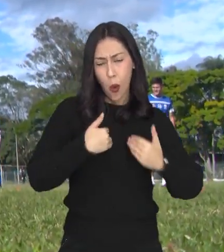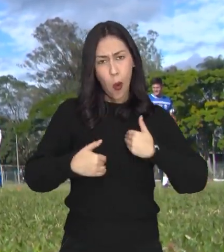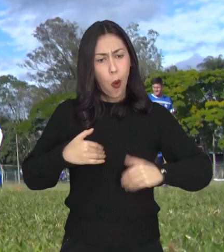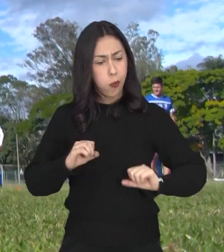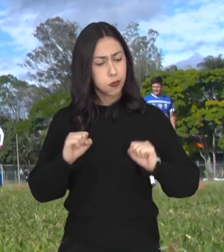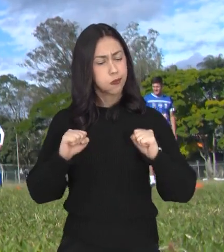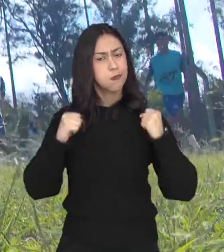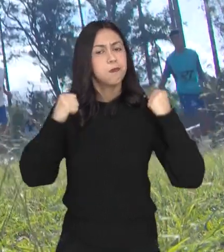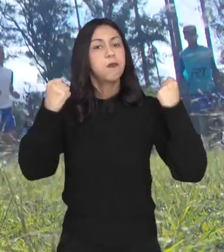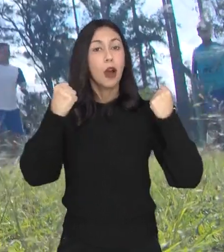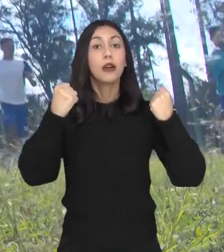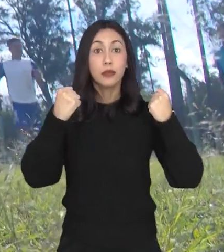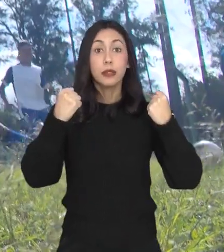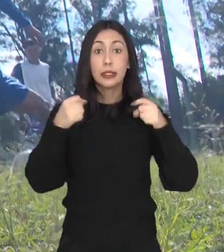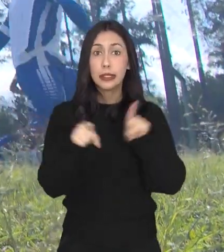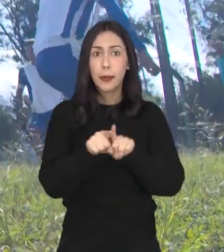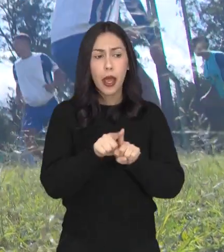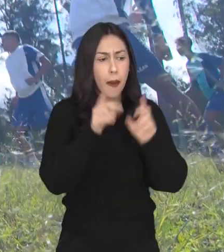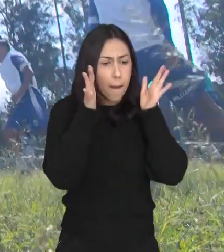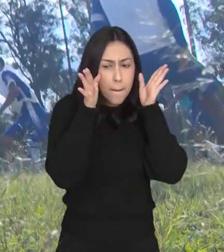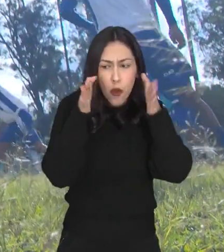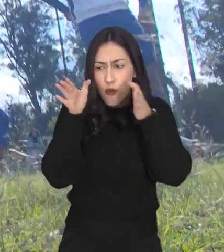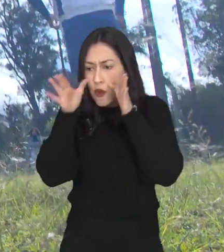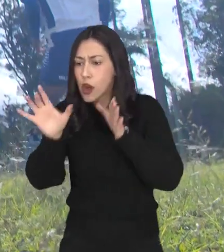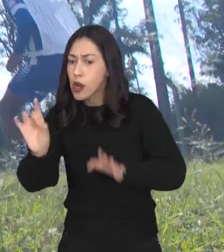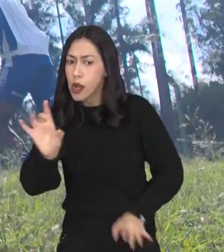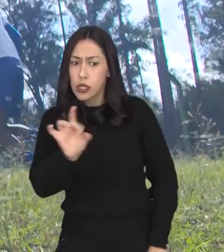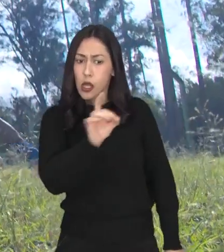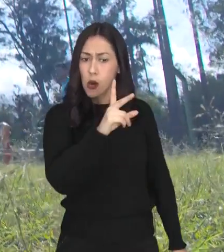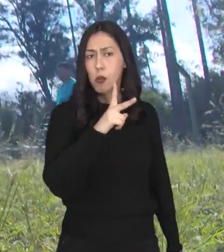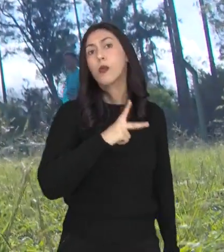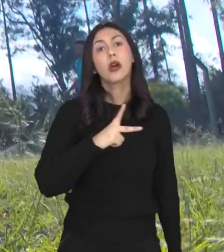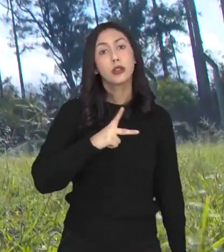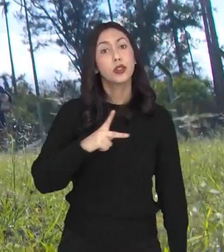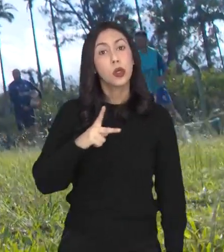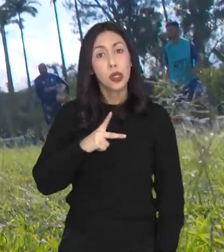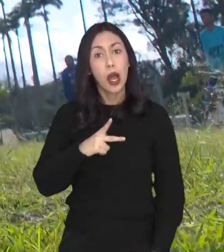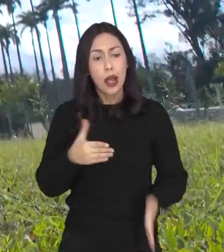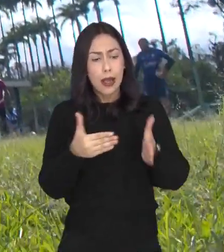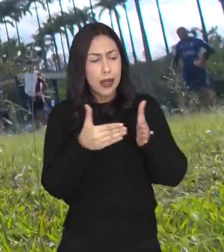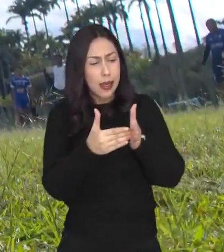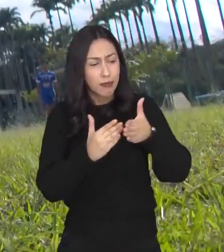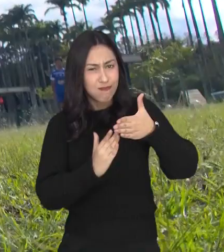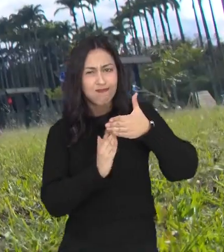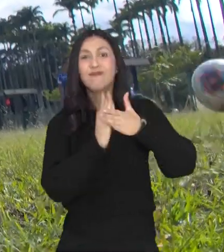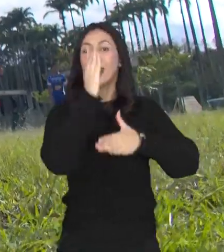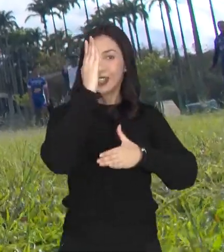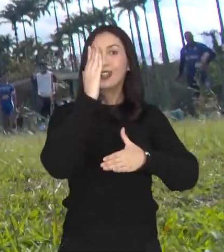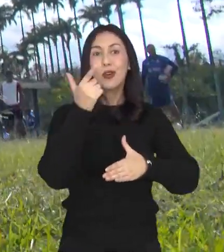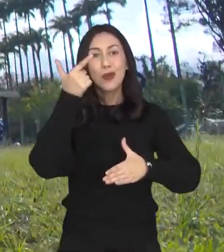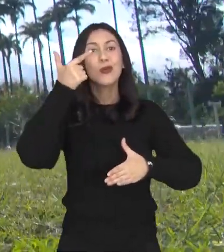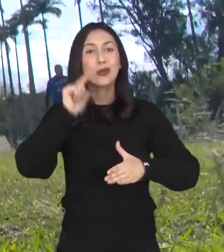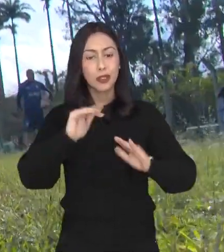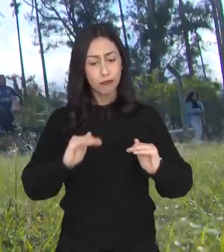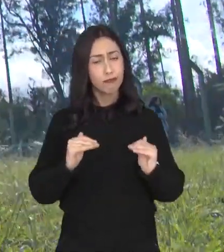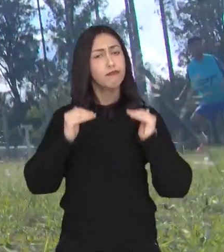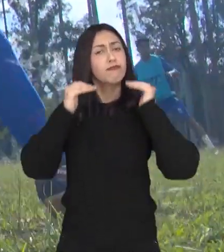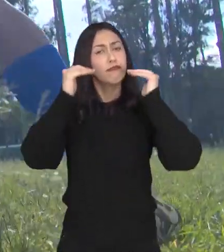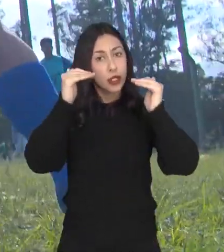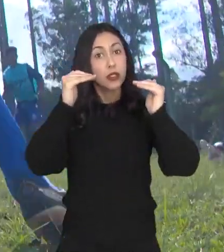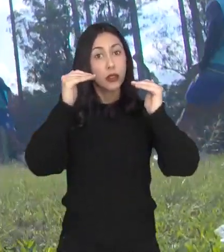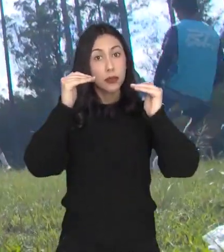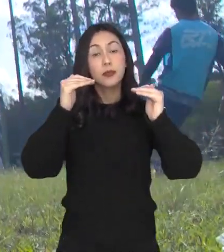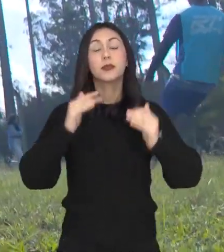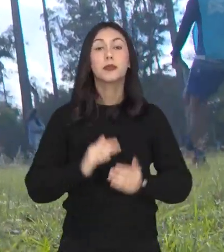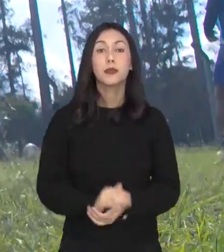dos jogadores, pensando na individualidade de cada um para que cada jogador supere os seus próprios obstáculos e atinja o seu